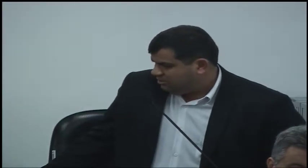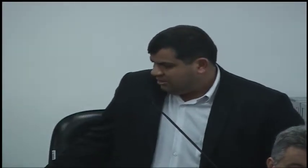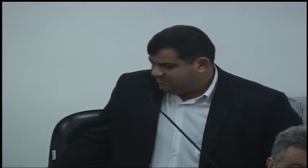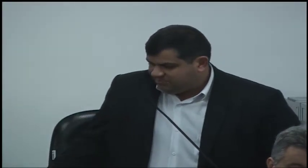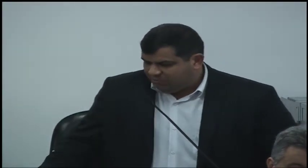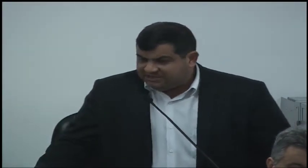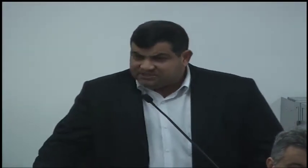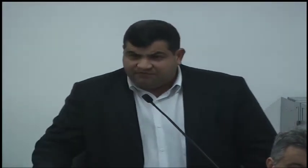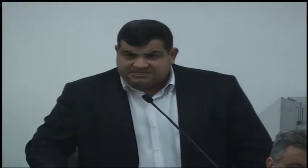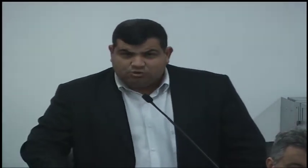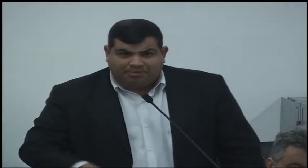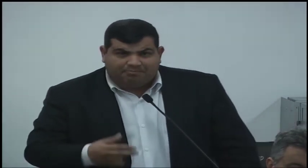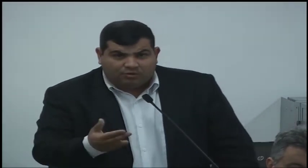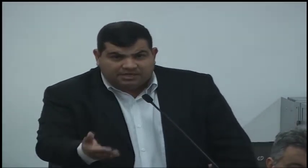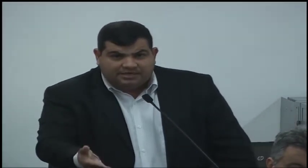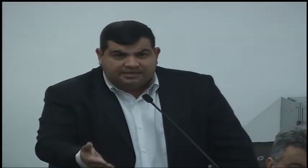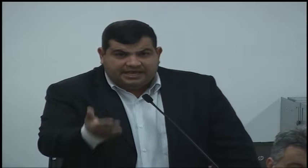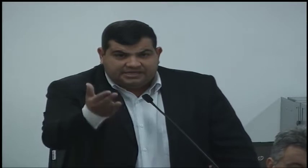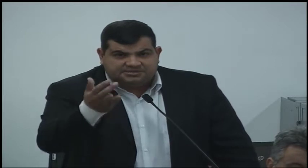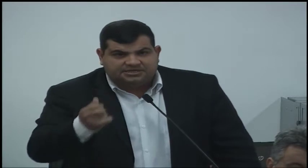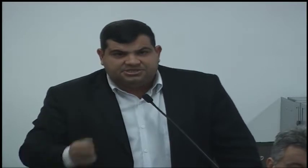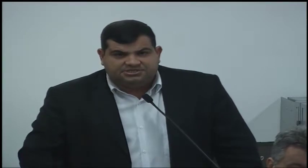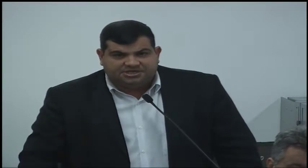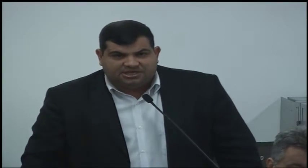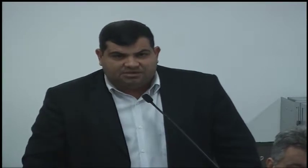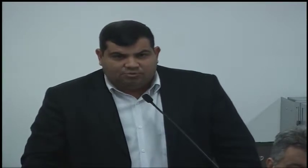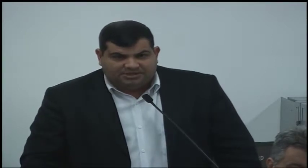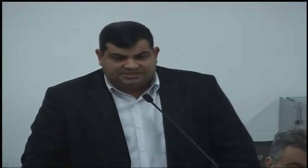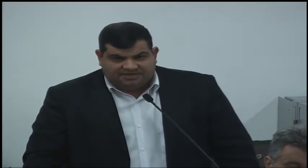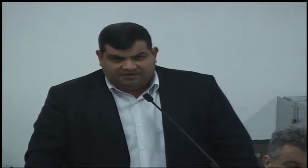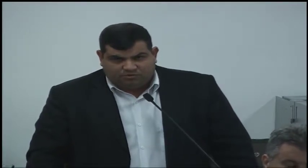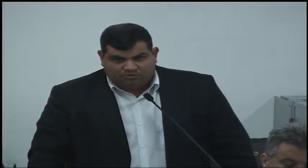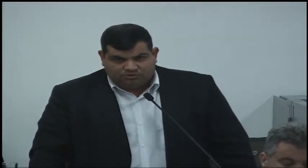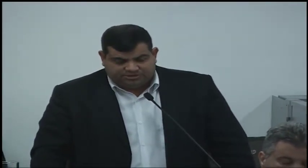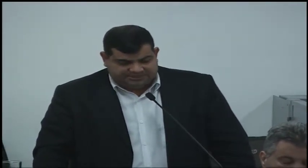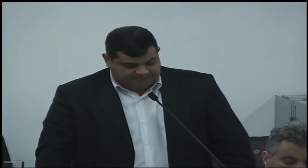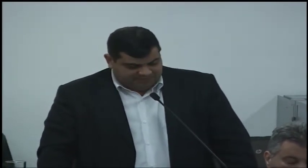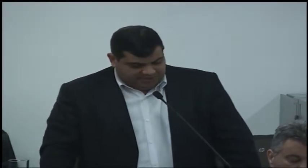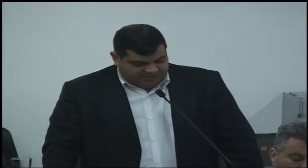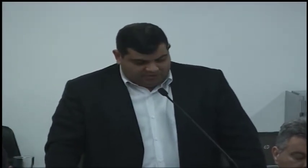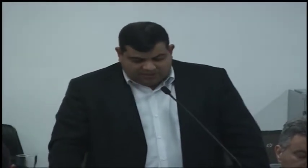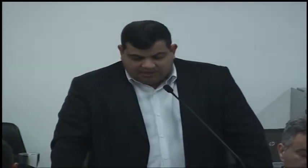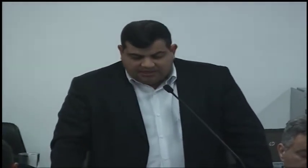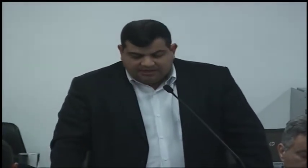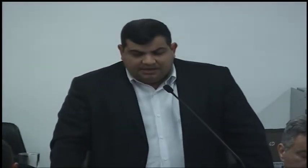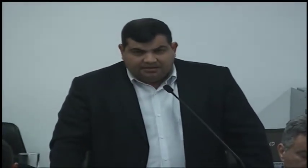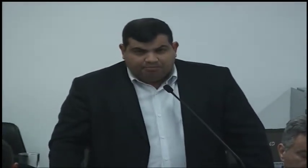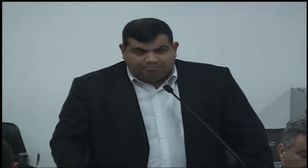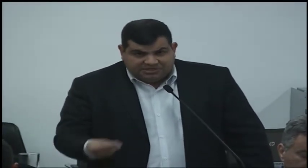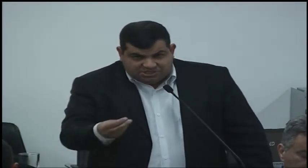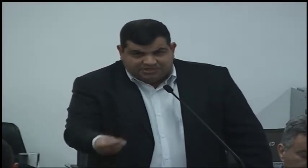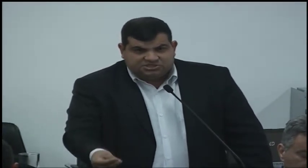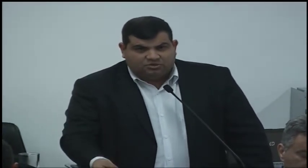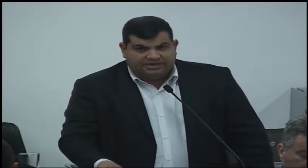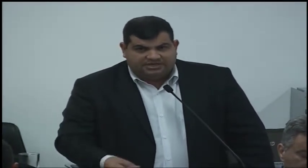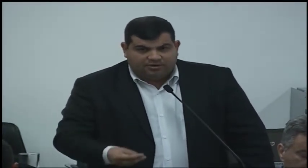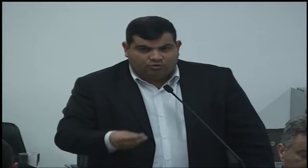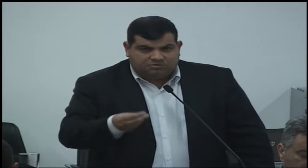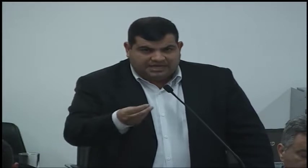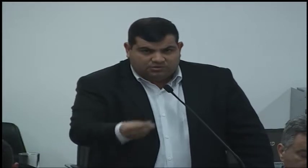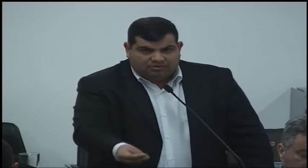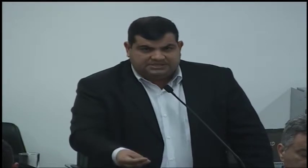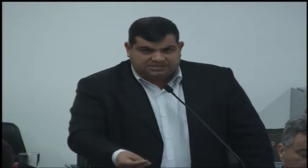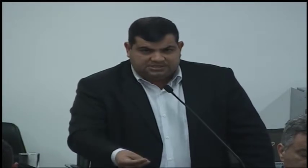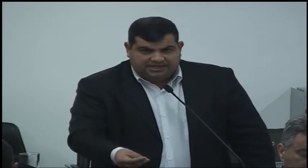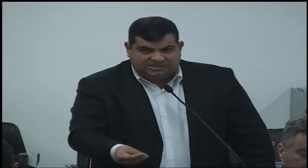mas pelo menos estão fazendo o papel dele e é isso que a gente tem que mobilizar a vereadora constância não queria pedir pra senhora entrar em